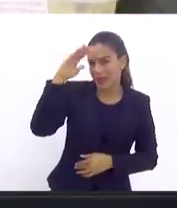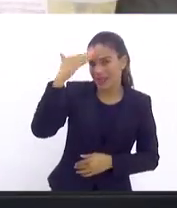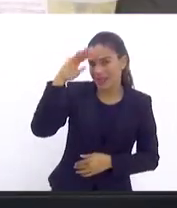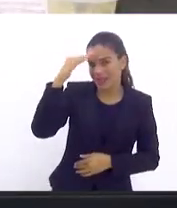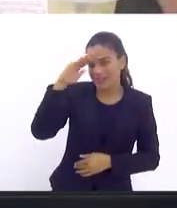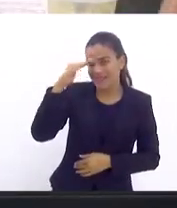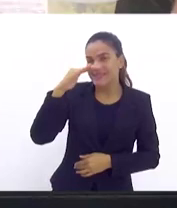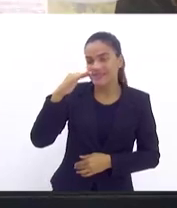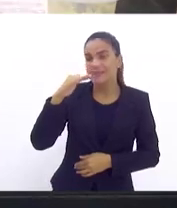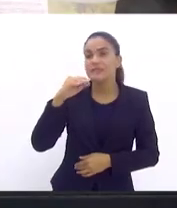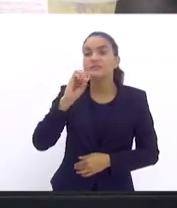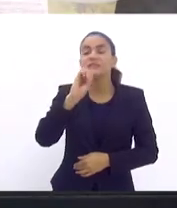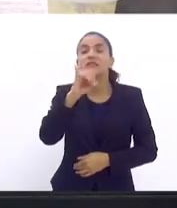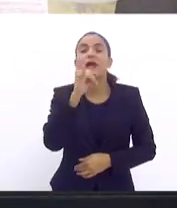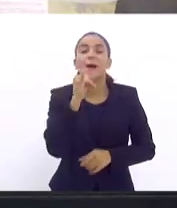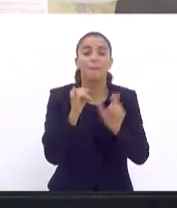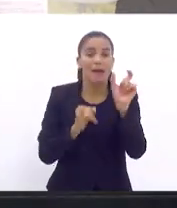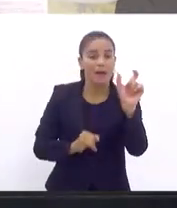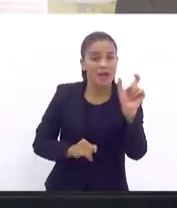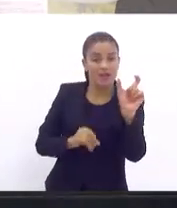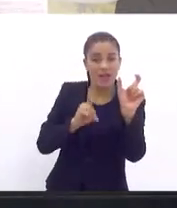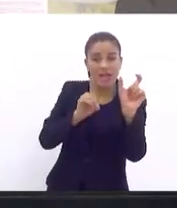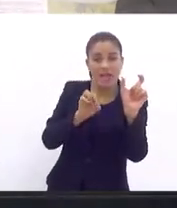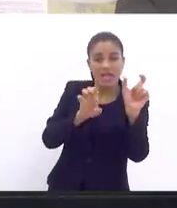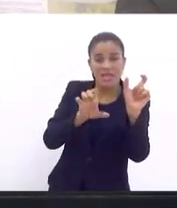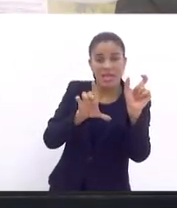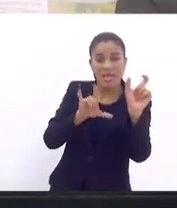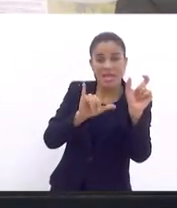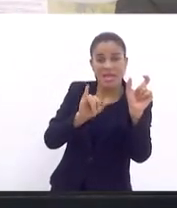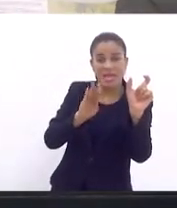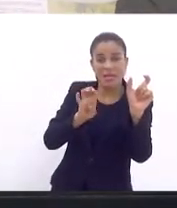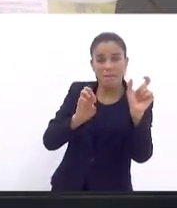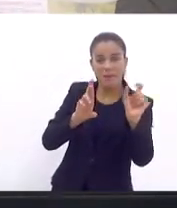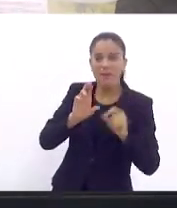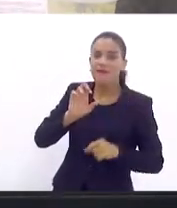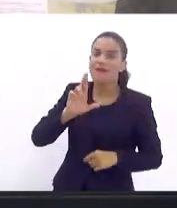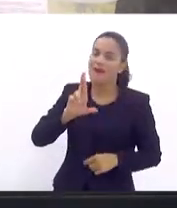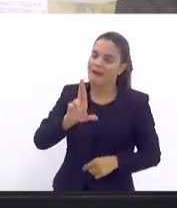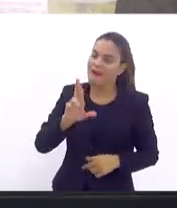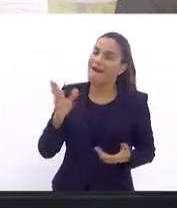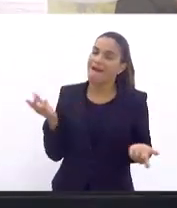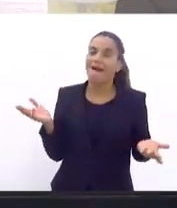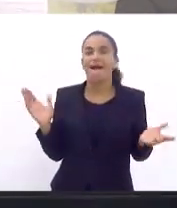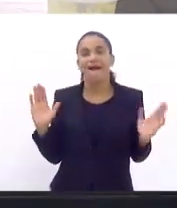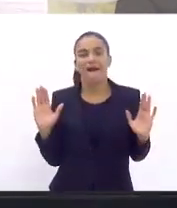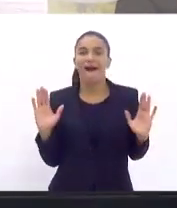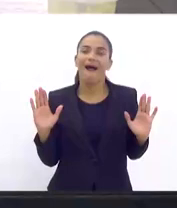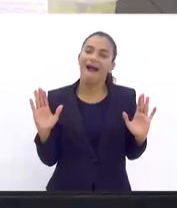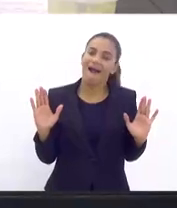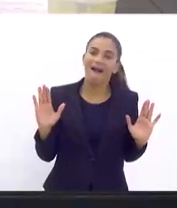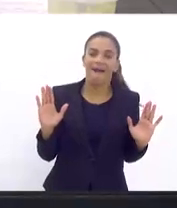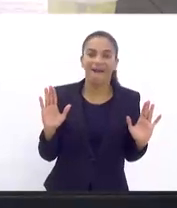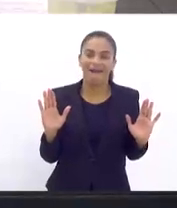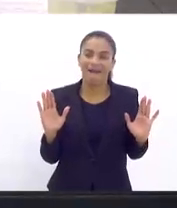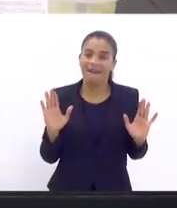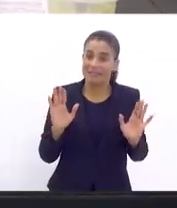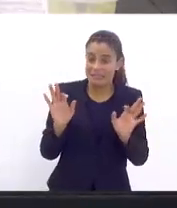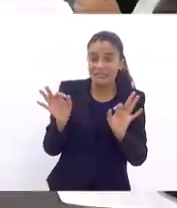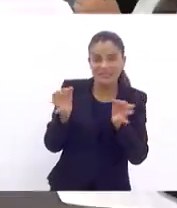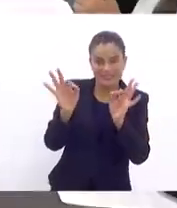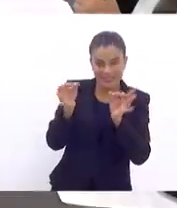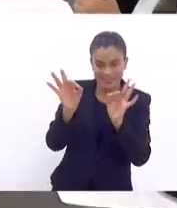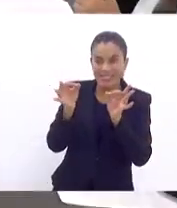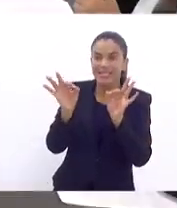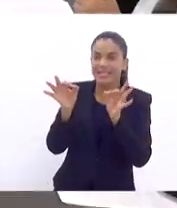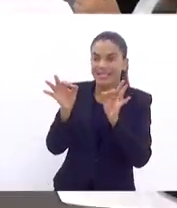se tivesse aqui a palavra deliberar na mesa diretora aí nós estamos criando criando um quebra-mola quer dizer ressuscitado